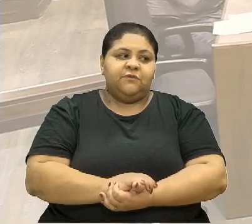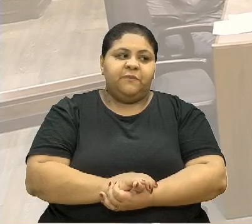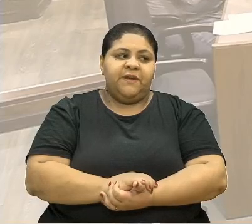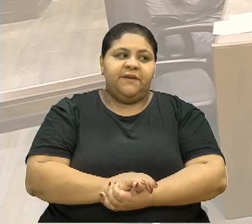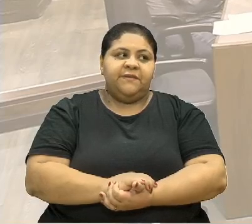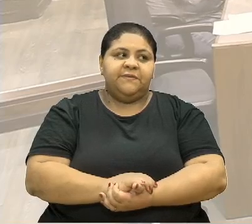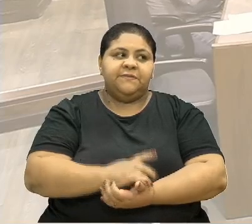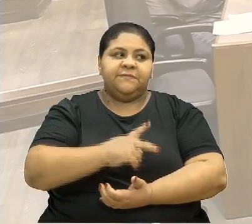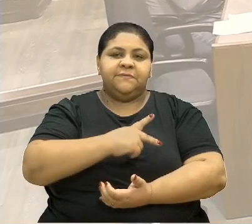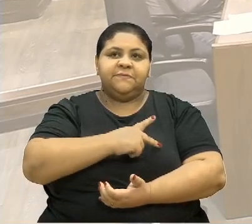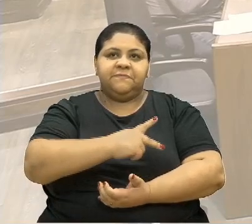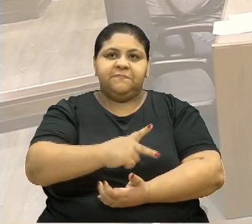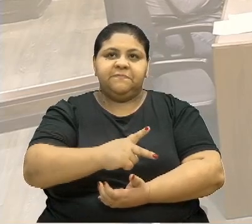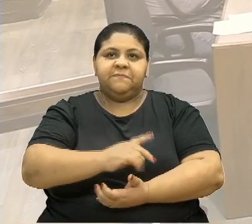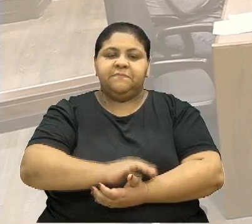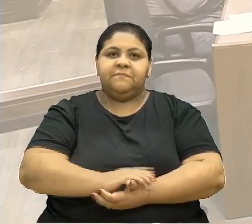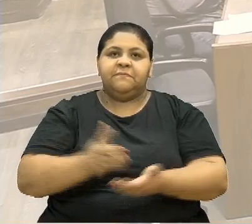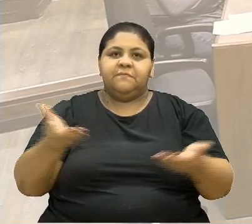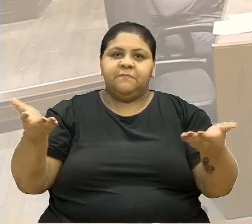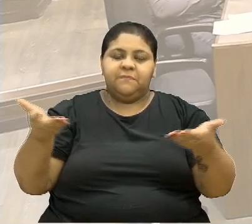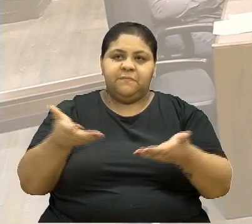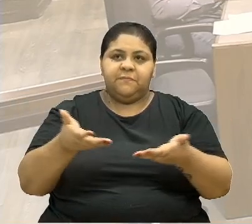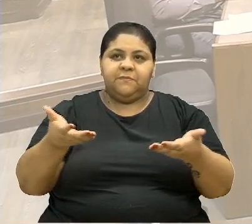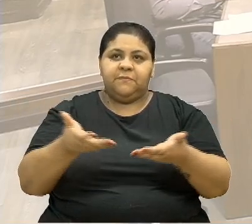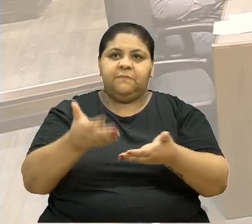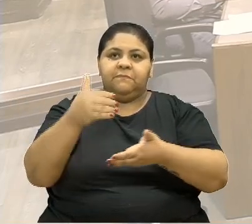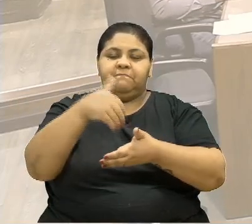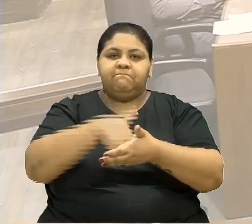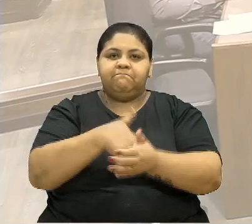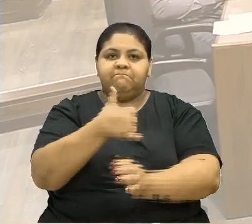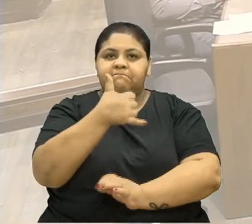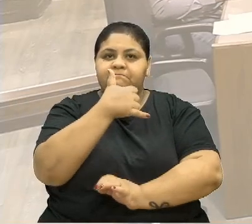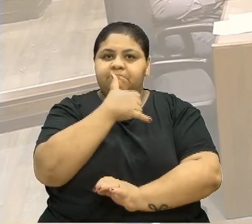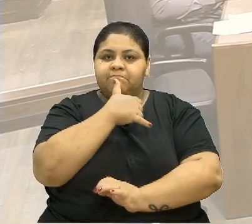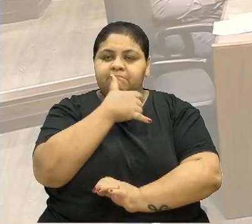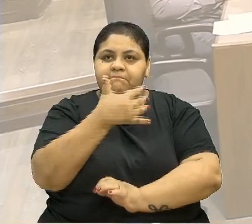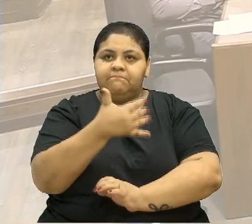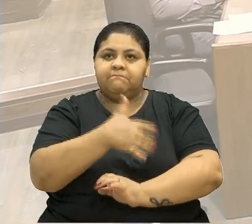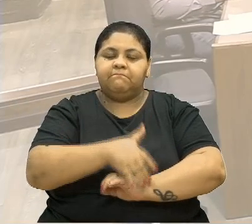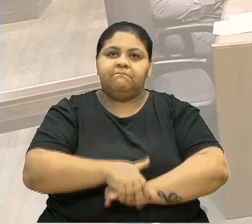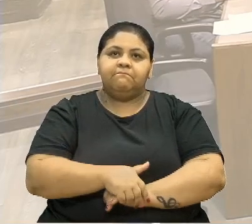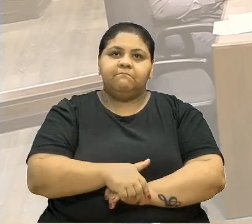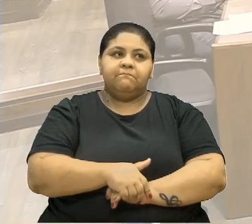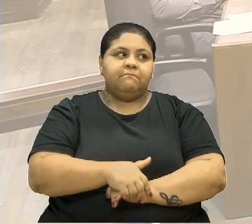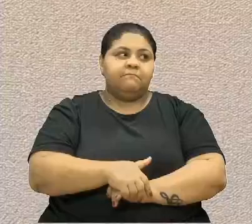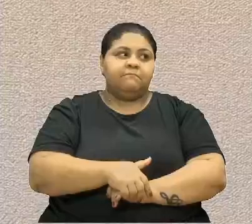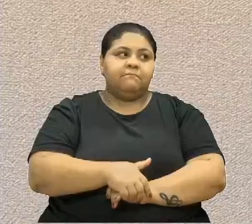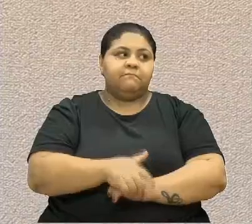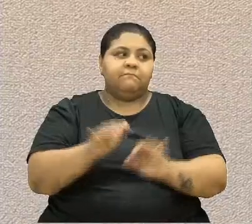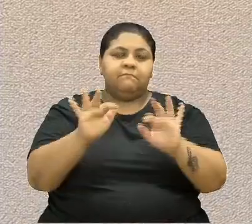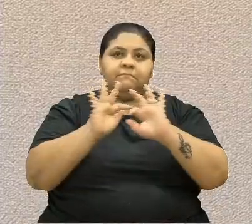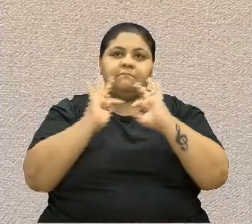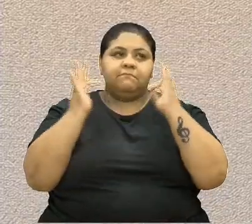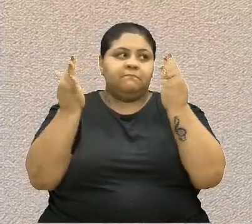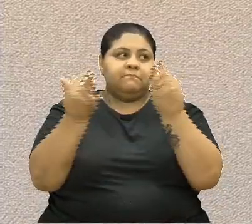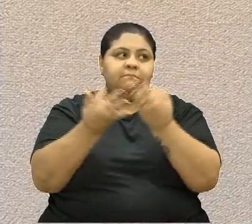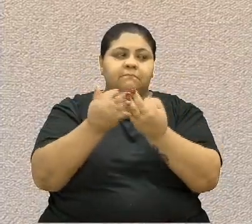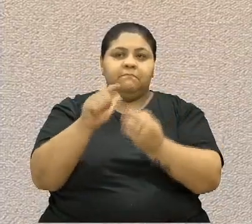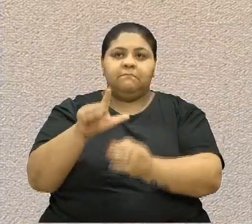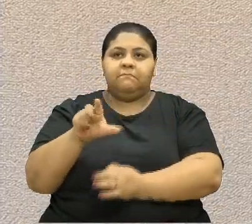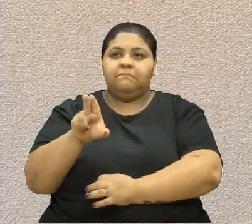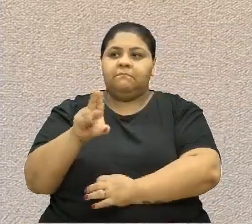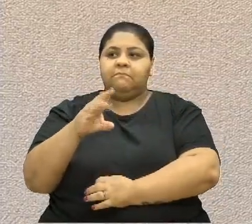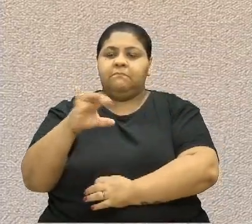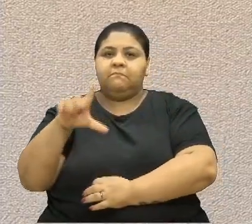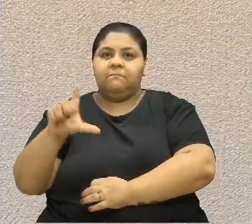Senhora presidente, nobres colegas, quero fazer um voto de pesar aos familiares de Lucila Ivone de